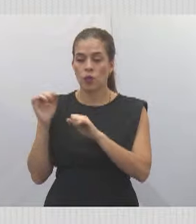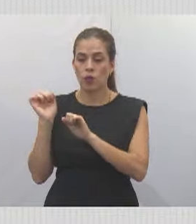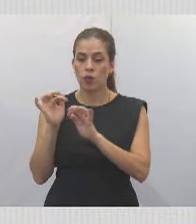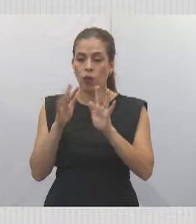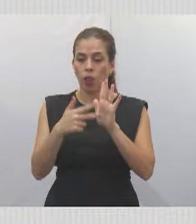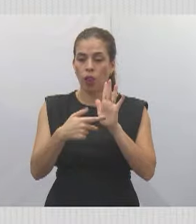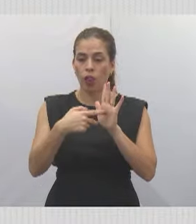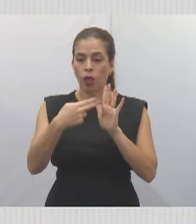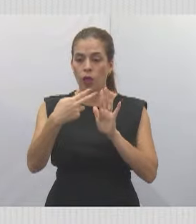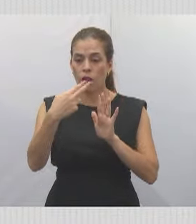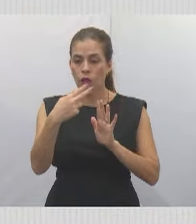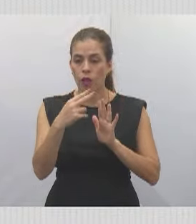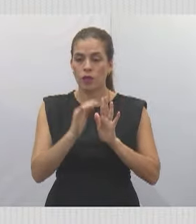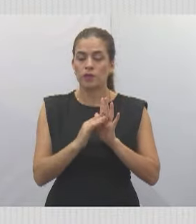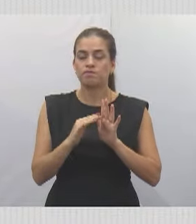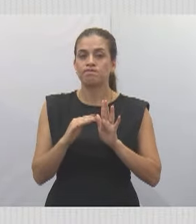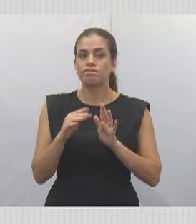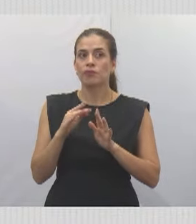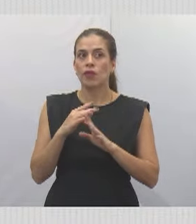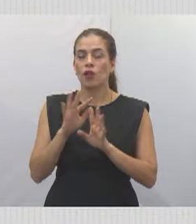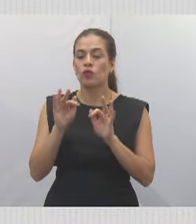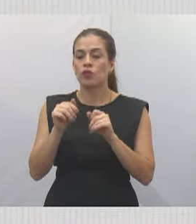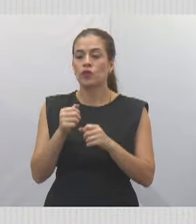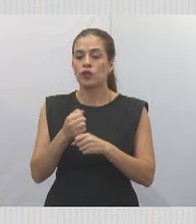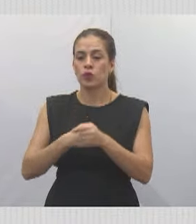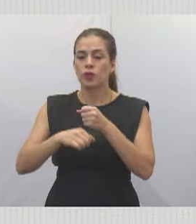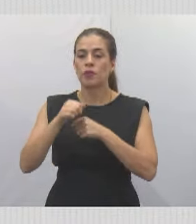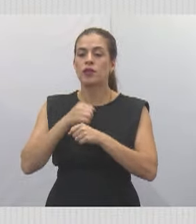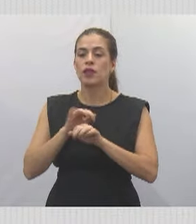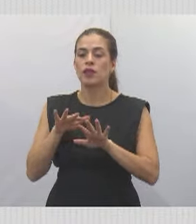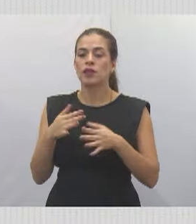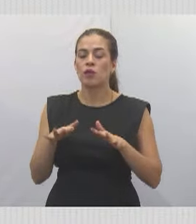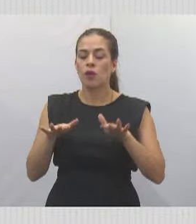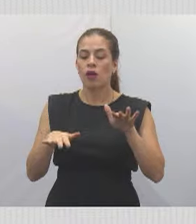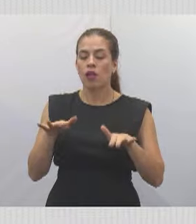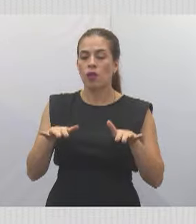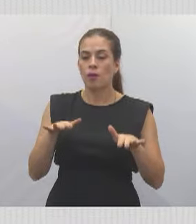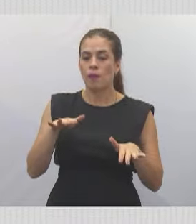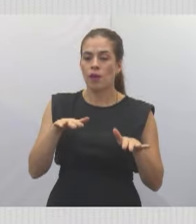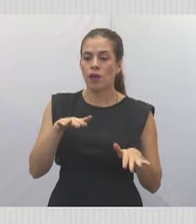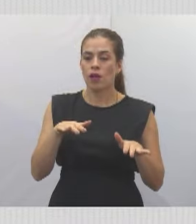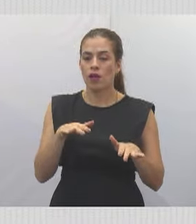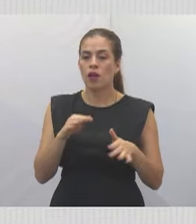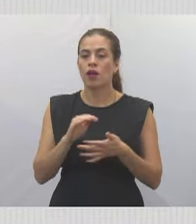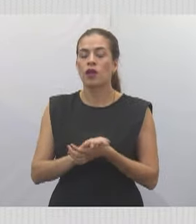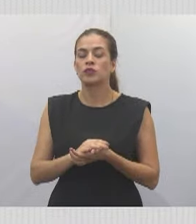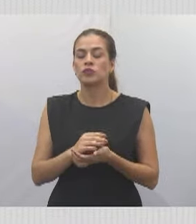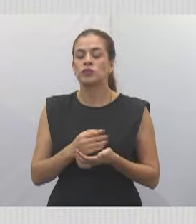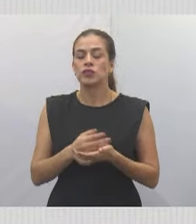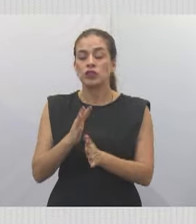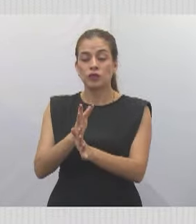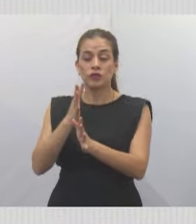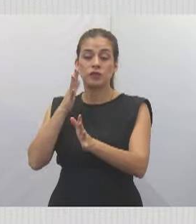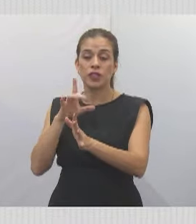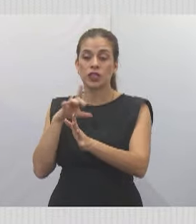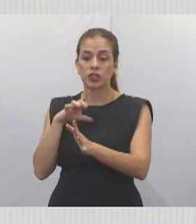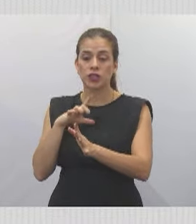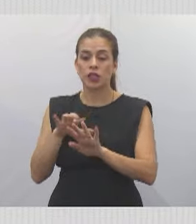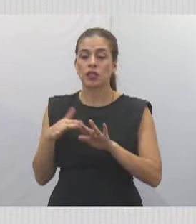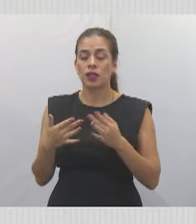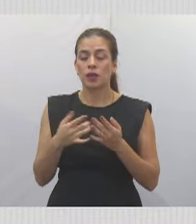conseguiu equilibrar a demanda reprimida em oftalmologia. Então, nesses slides, a gente vê que a